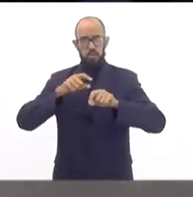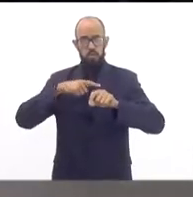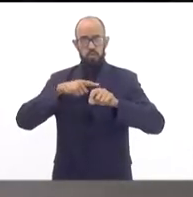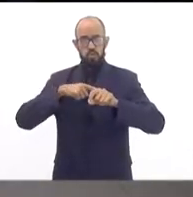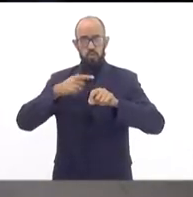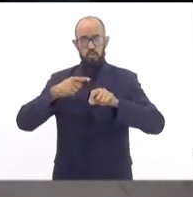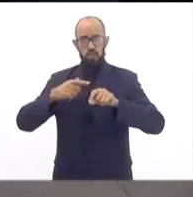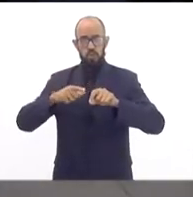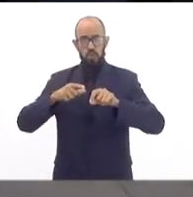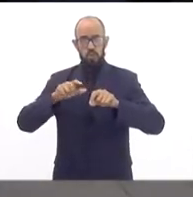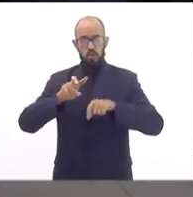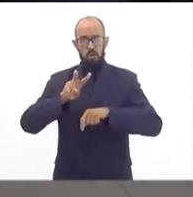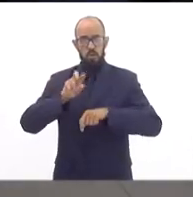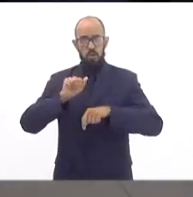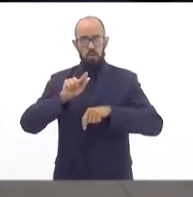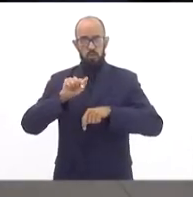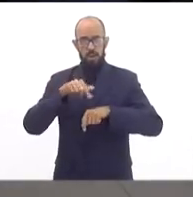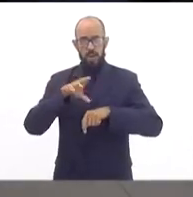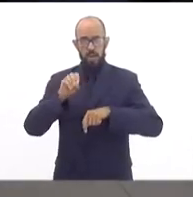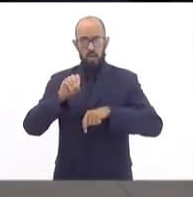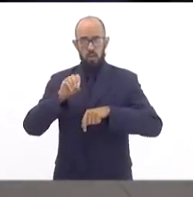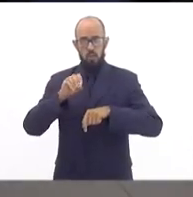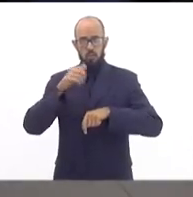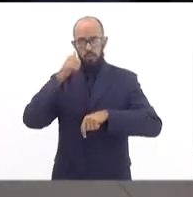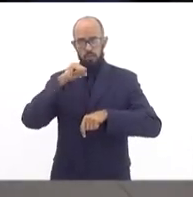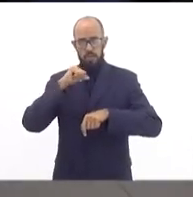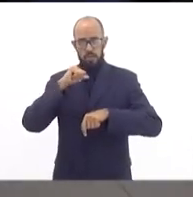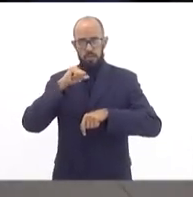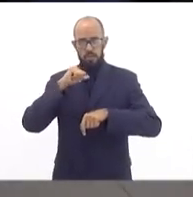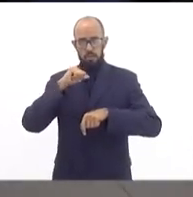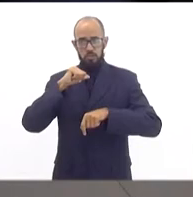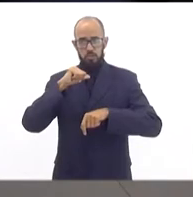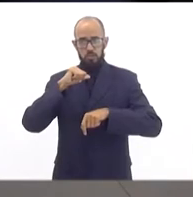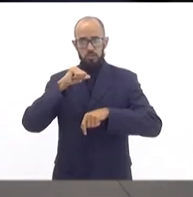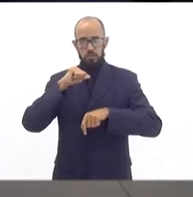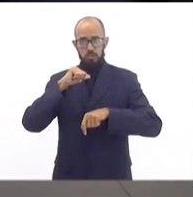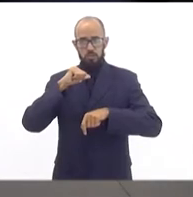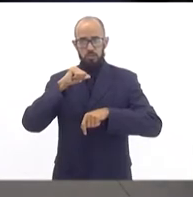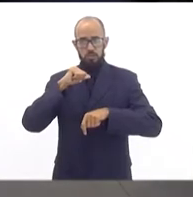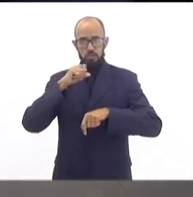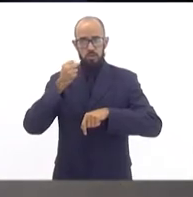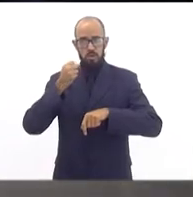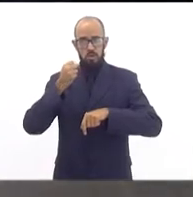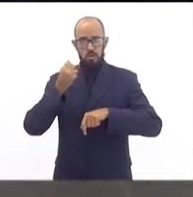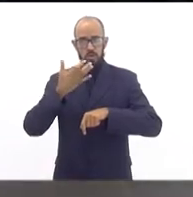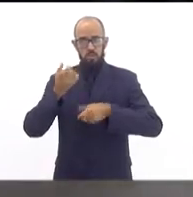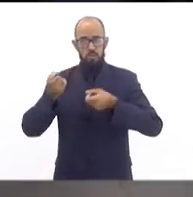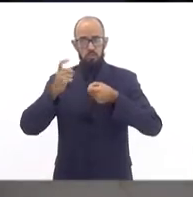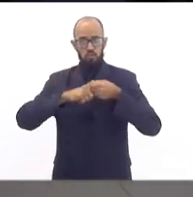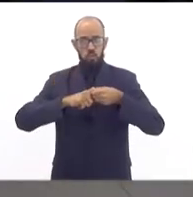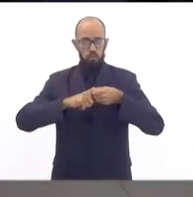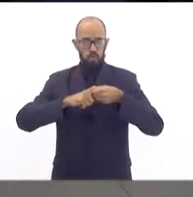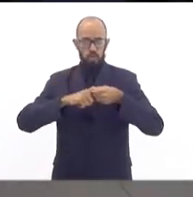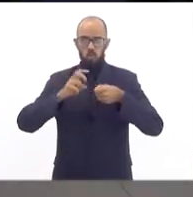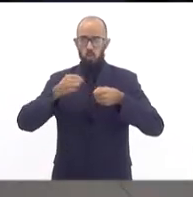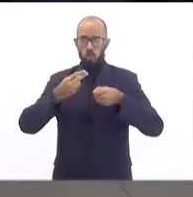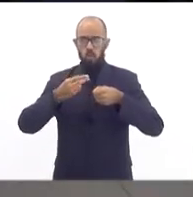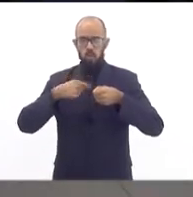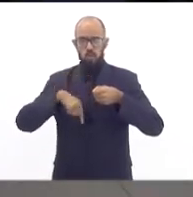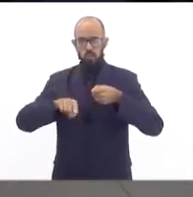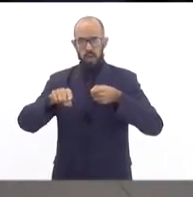vagão feminino, no qual, quando estamos retornando ou vindo trabalhar,